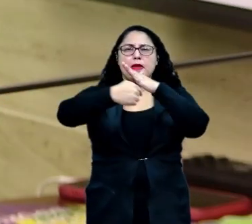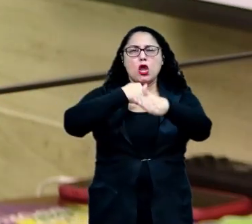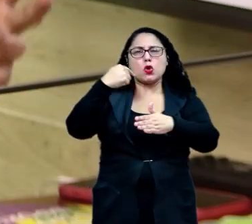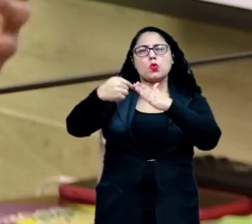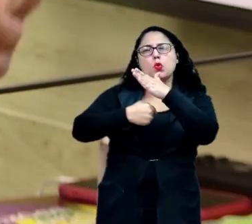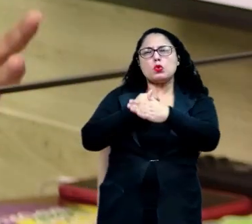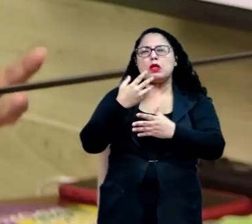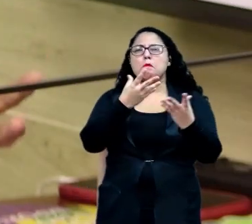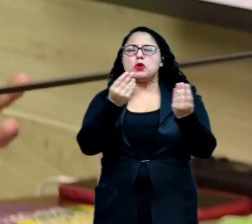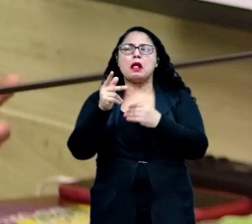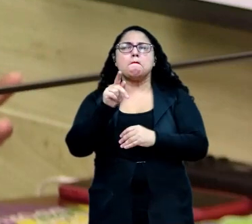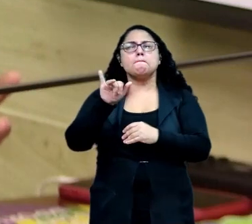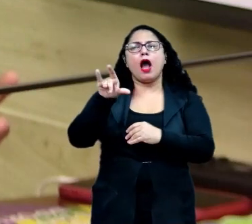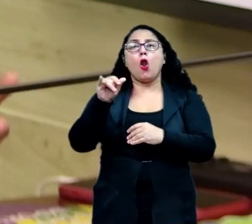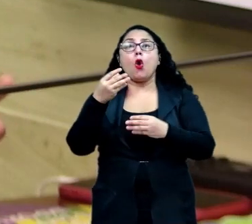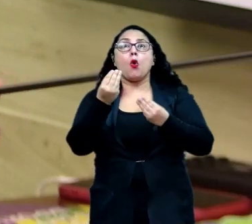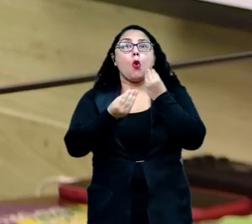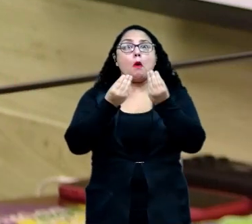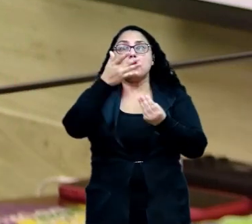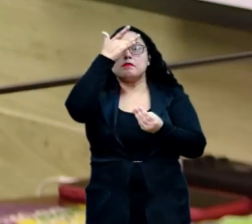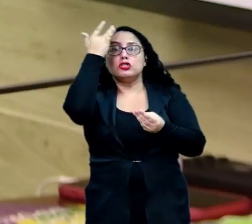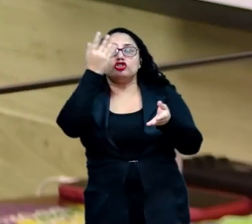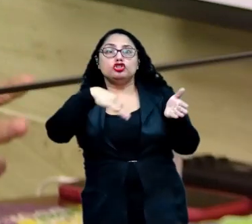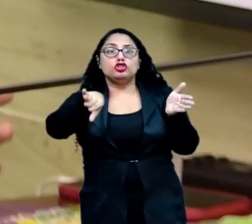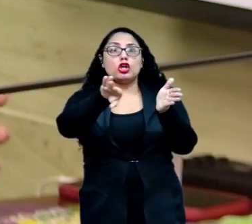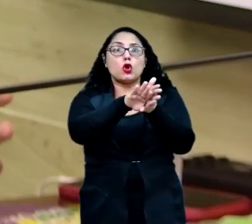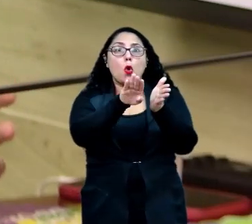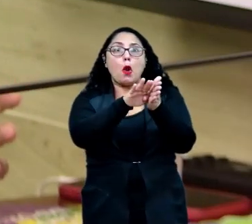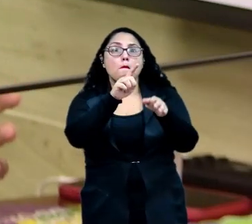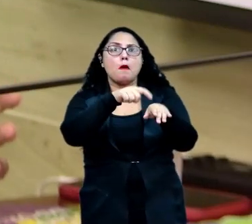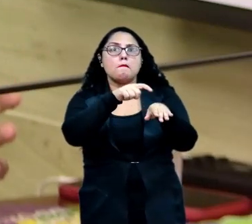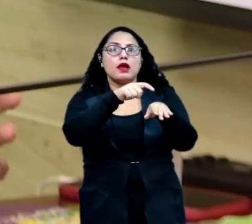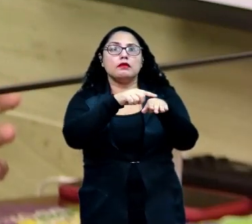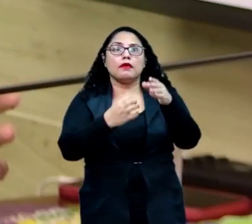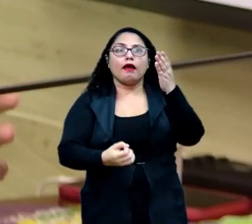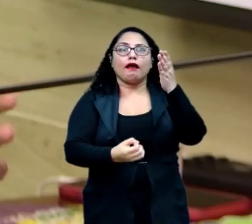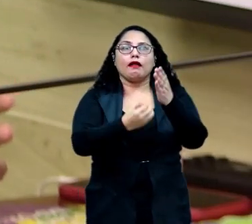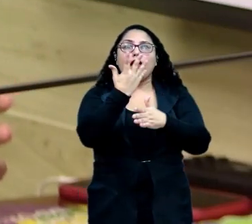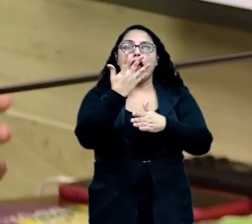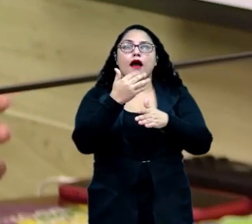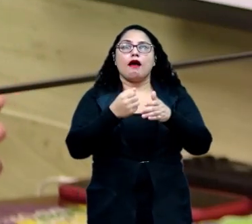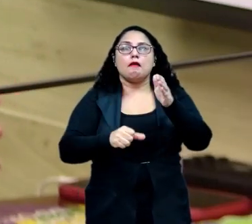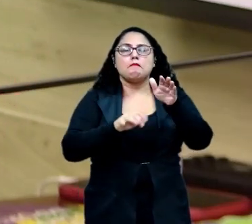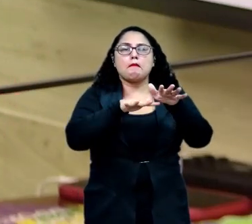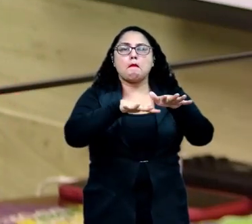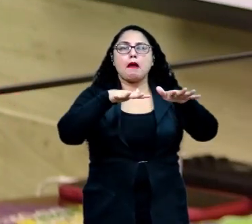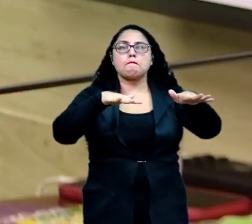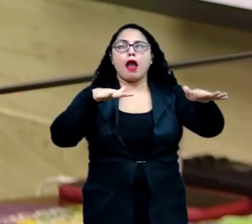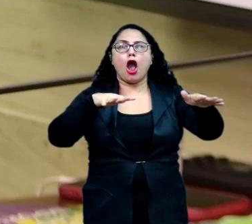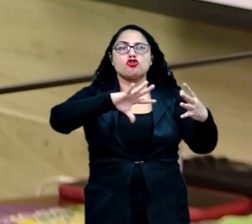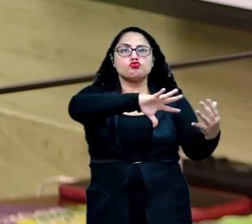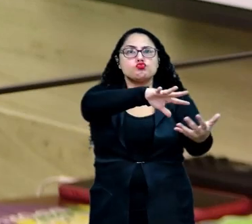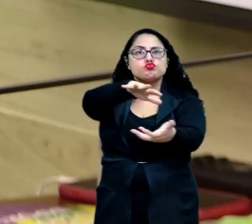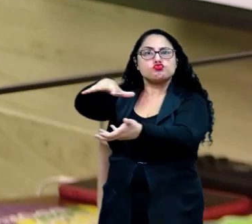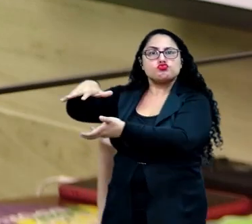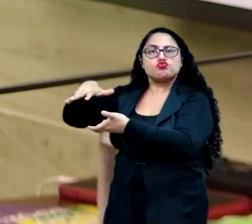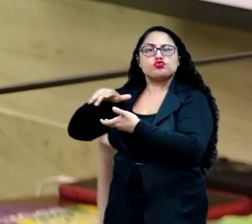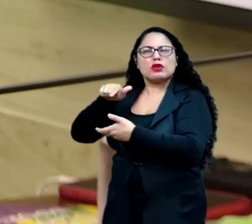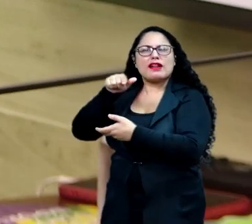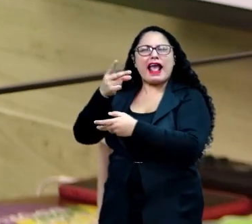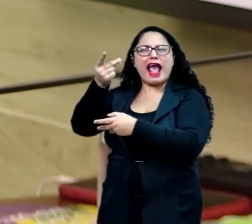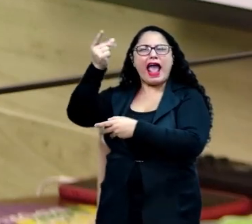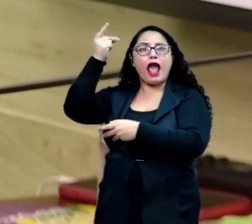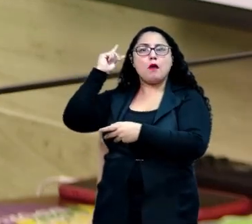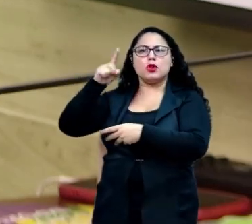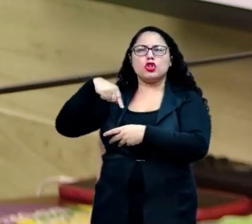mas como é que tanta gente chegou no mesmo momento para realizar a primeira parada do mundo? Naquela época,